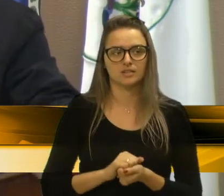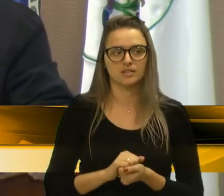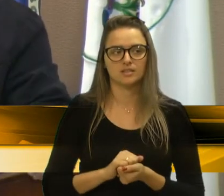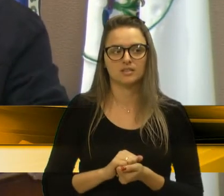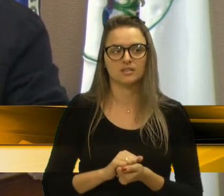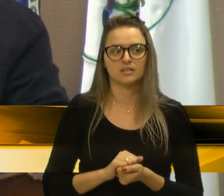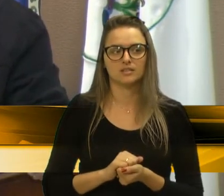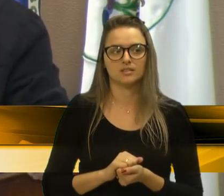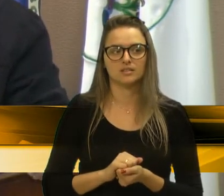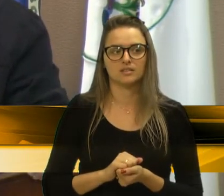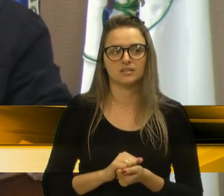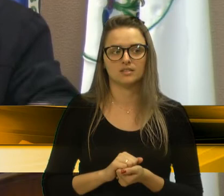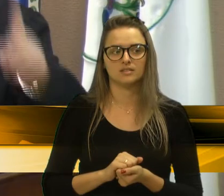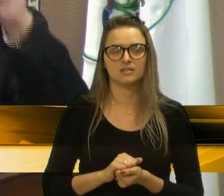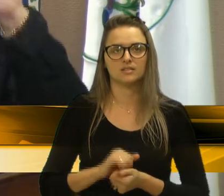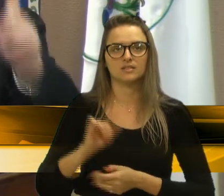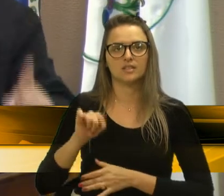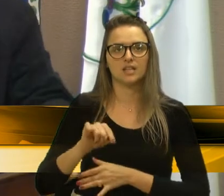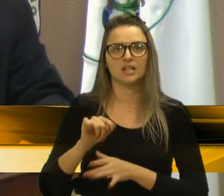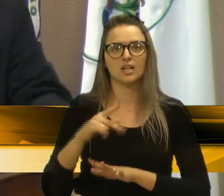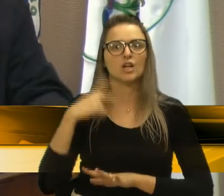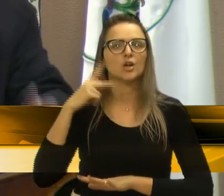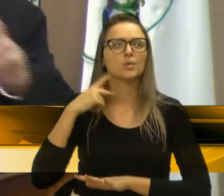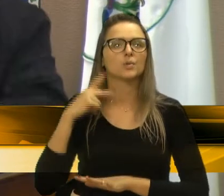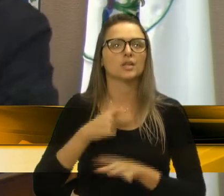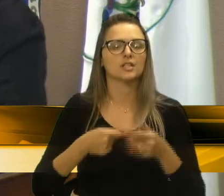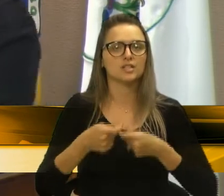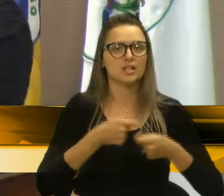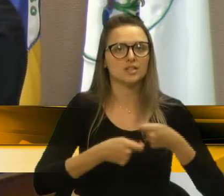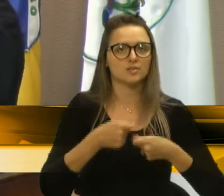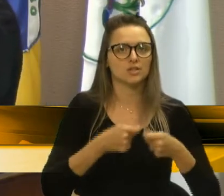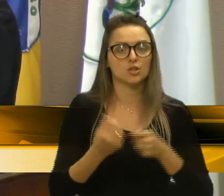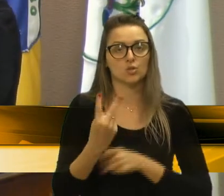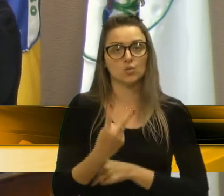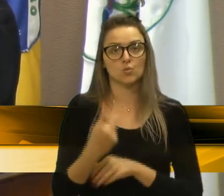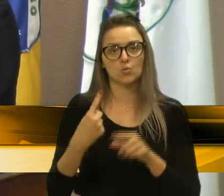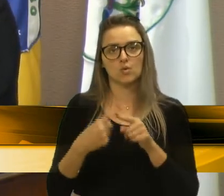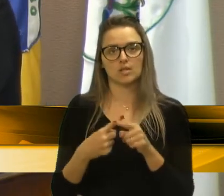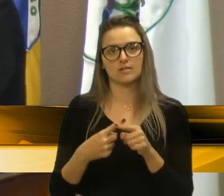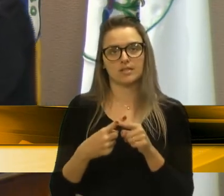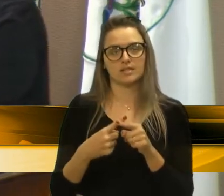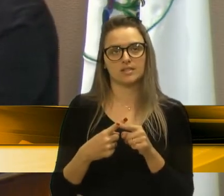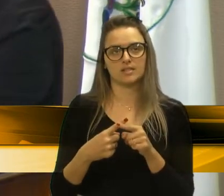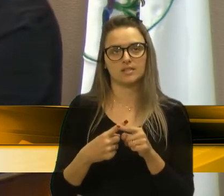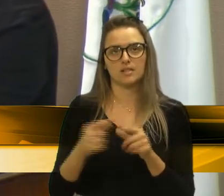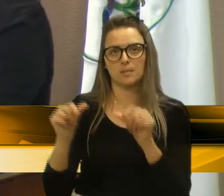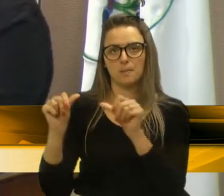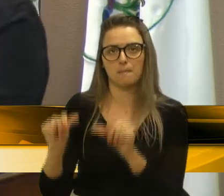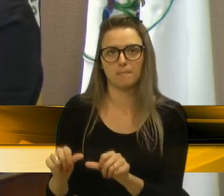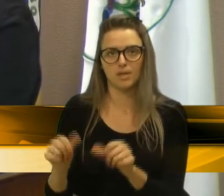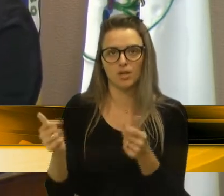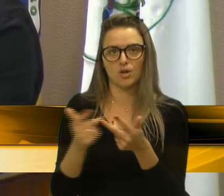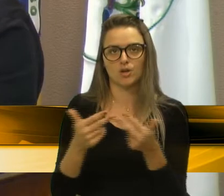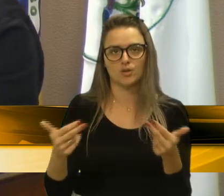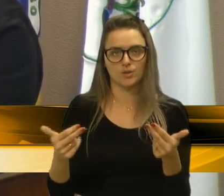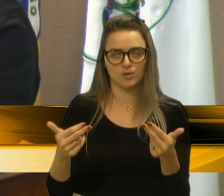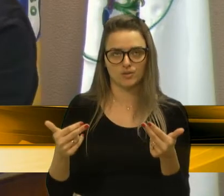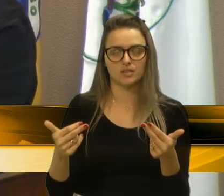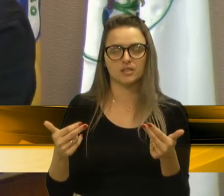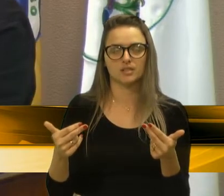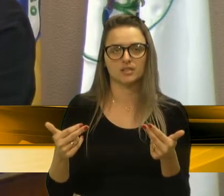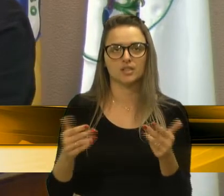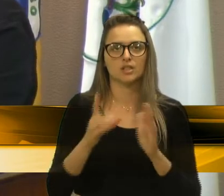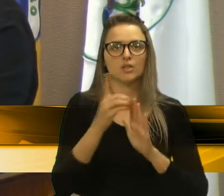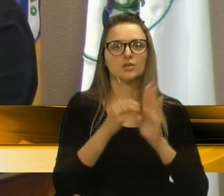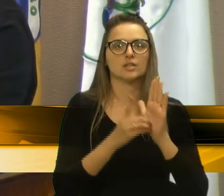infração político-administrativa na edição do decreto 2 vezes. E o pior, que o último decreto, ele